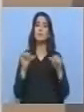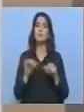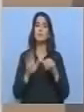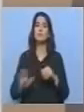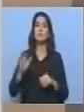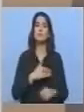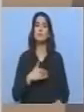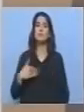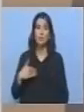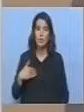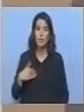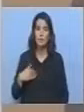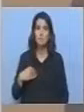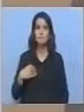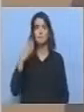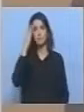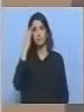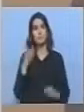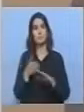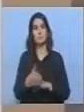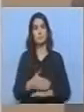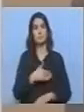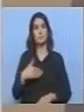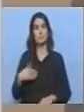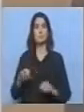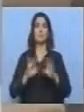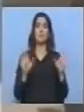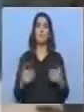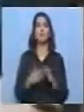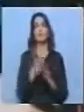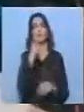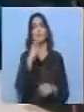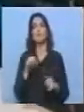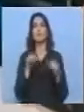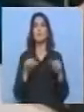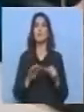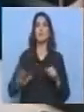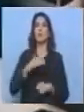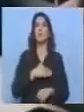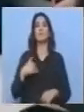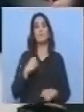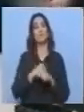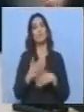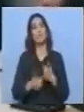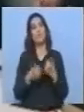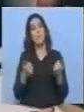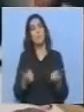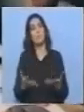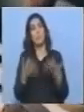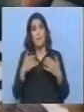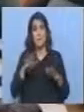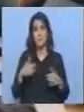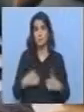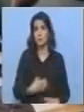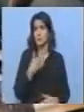Saúde, à nossa capacidade de aceder à saúde. Claro, todos gostaríamos de ter um Sistema Nacional de Saúde que funcionasse melhor, mas estou confortável do ponto de